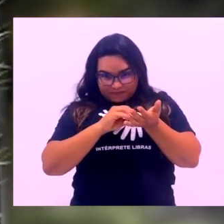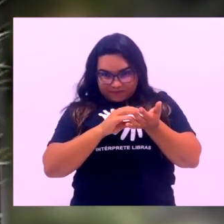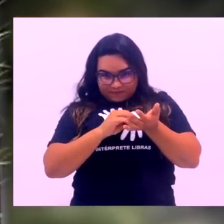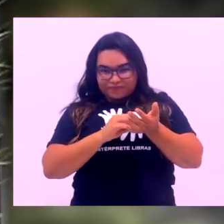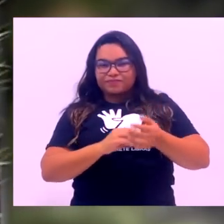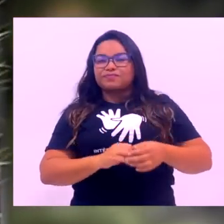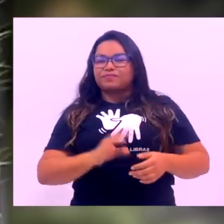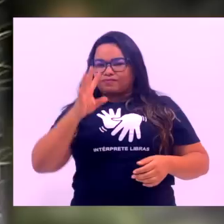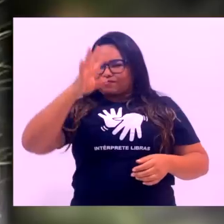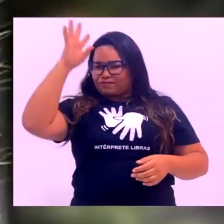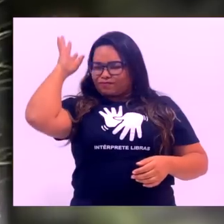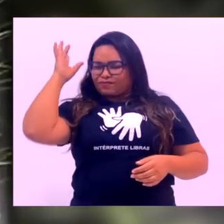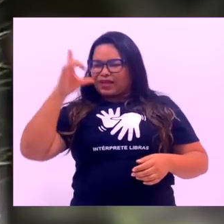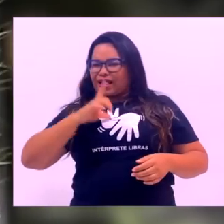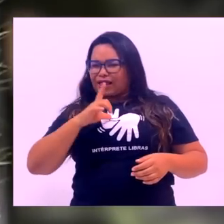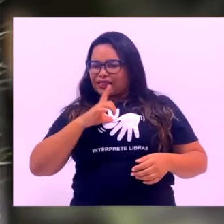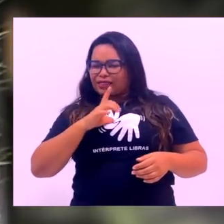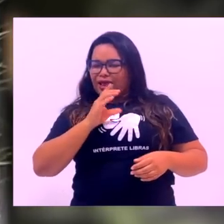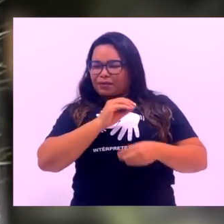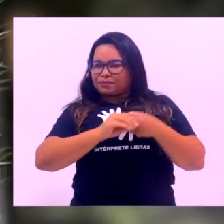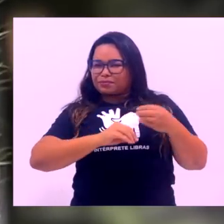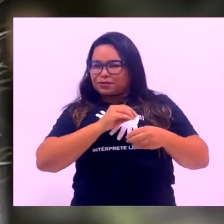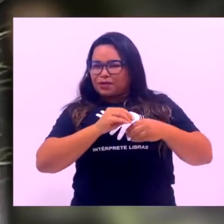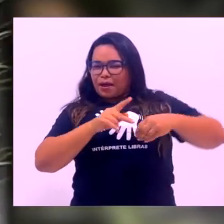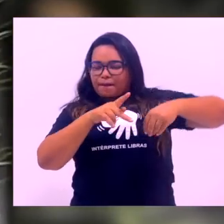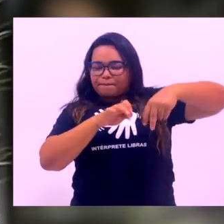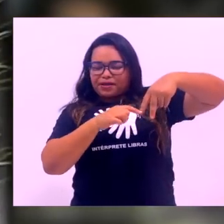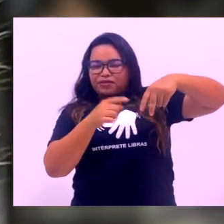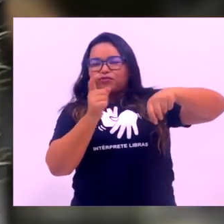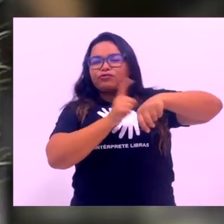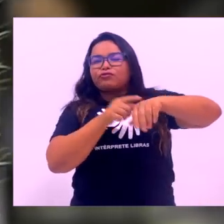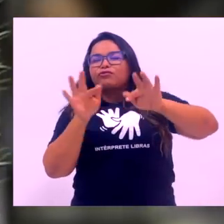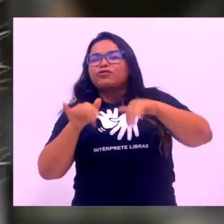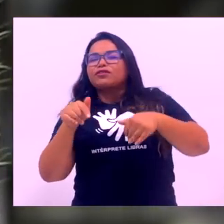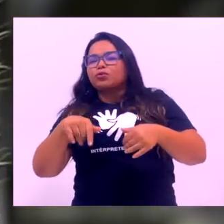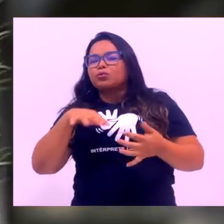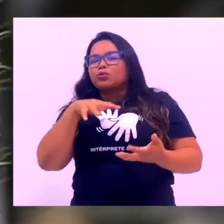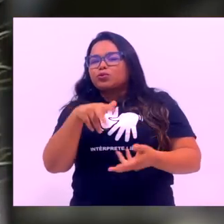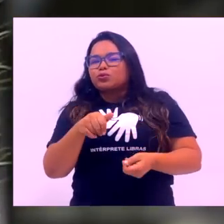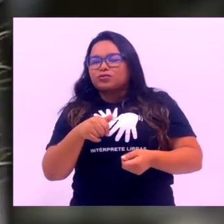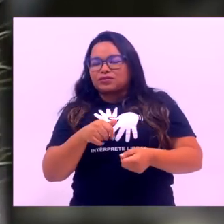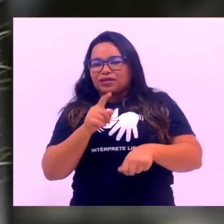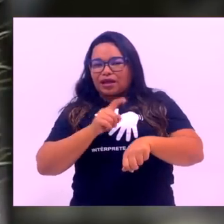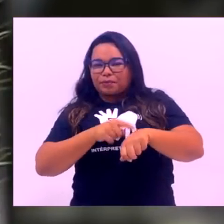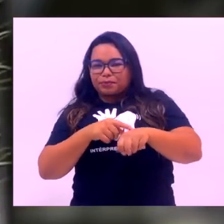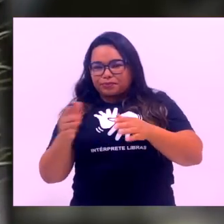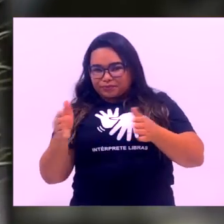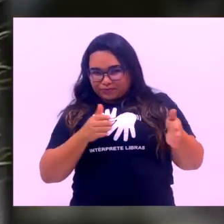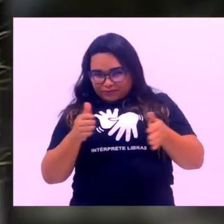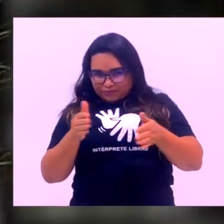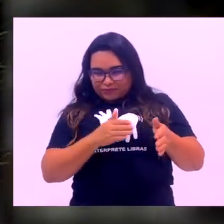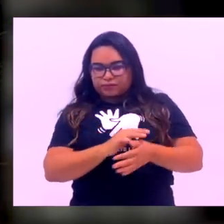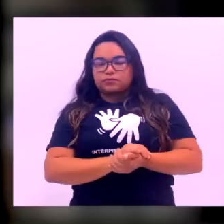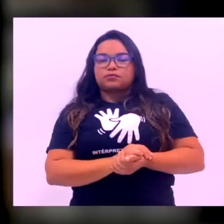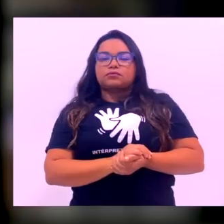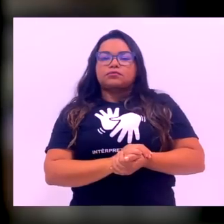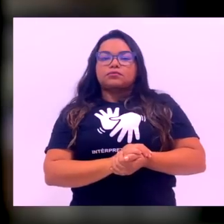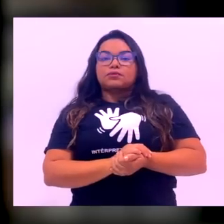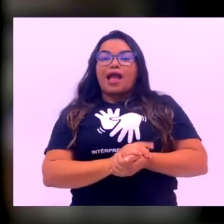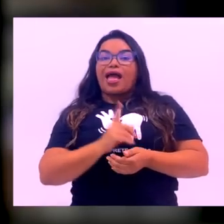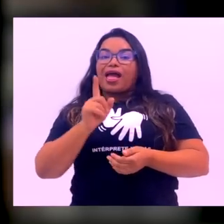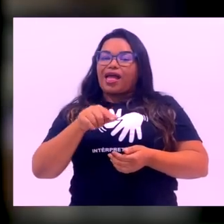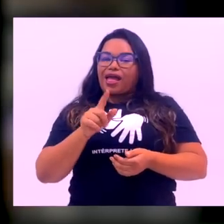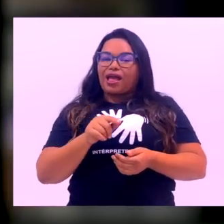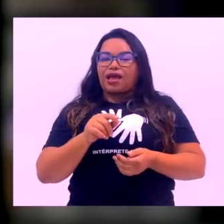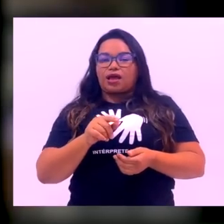há elementos de Roma nos pés e nos dedos, sim ou não? Claro que sim, há esses elementos.